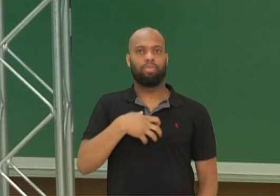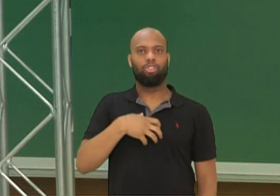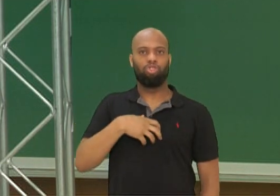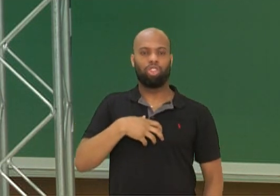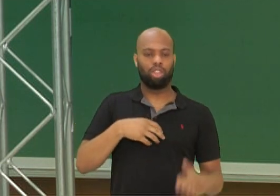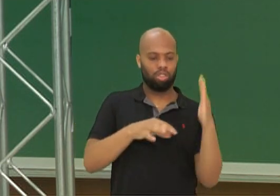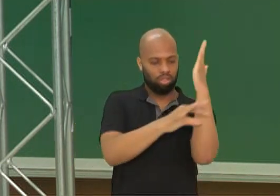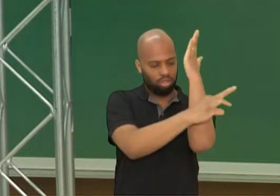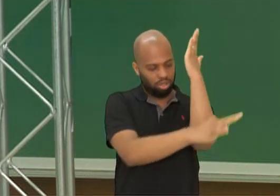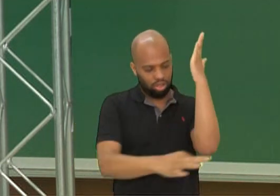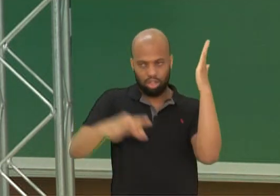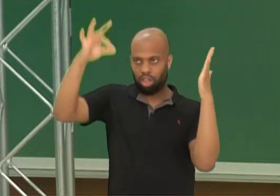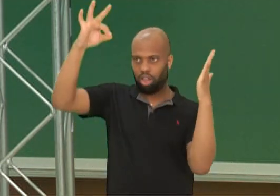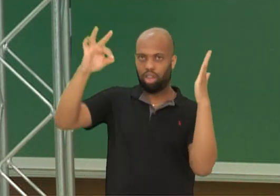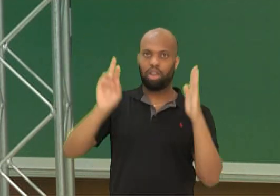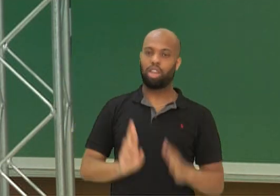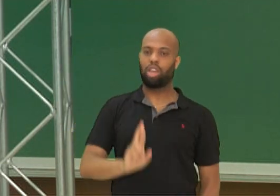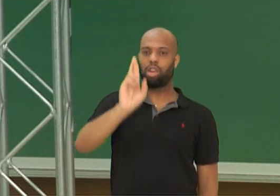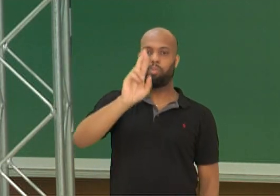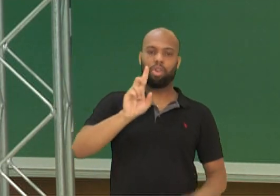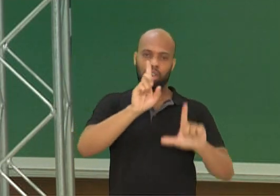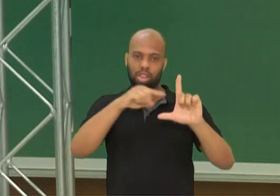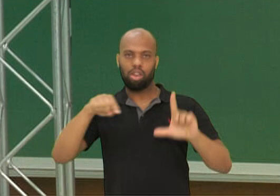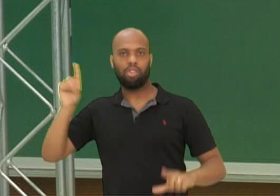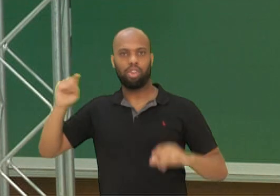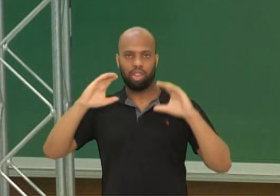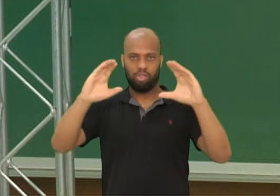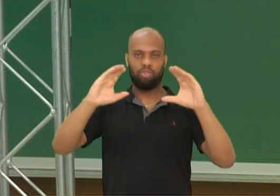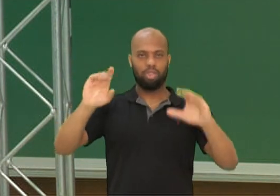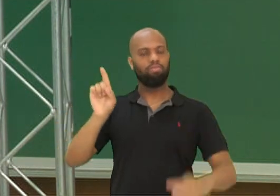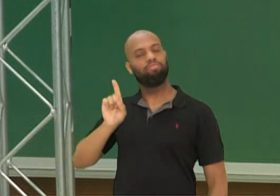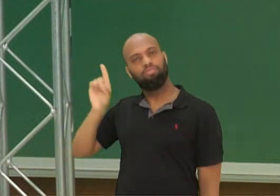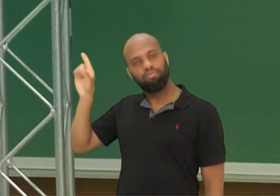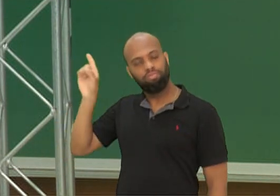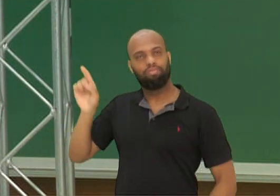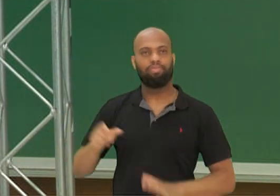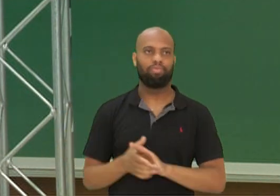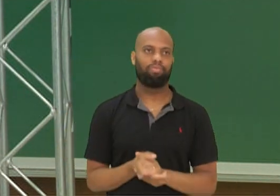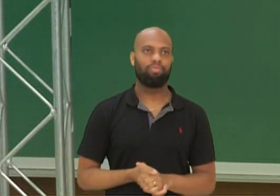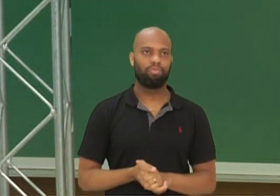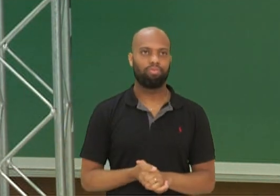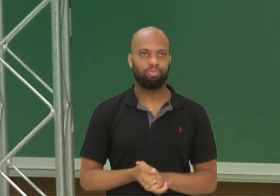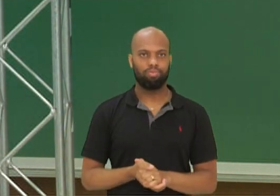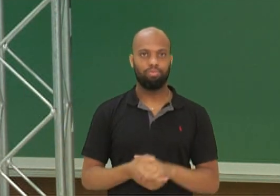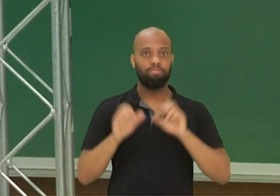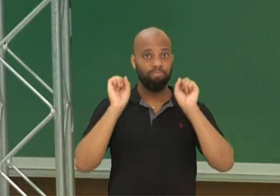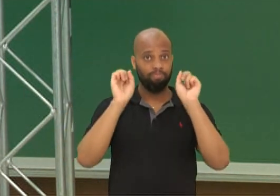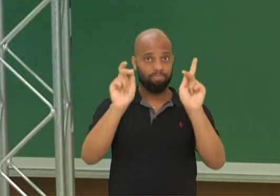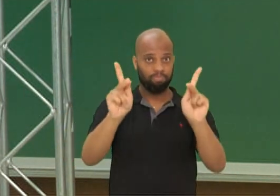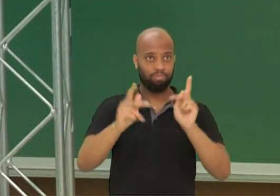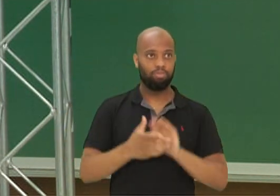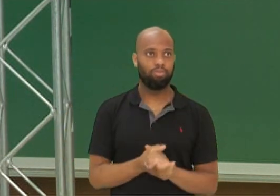que representa o gráfico desta função, 2 elevado a X mais 1. Muito bem.